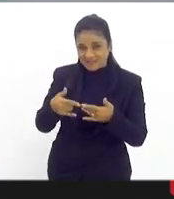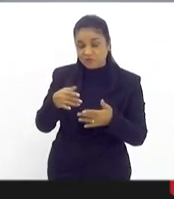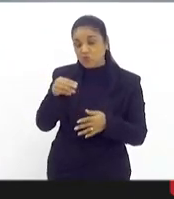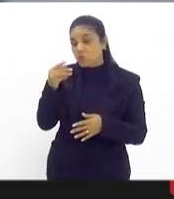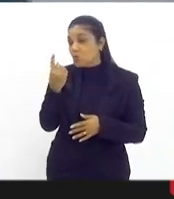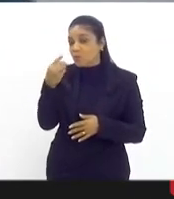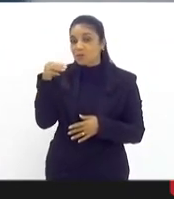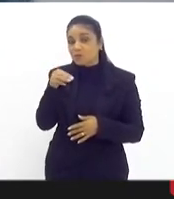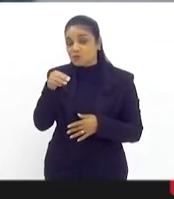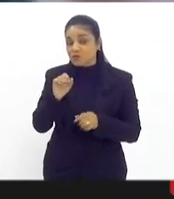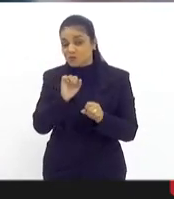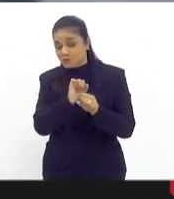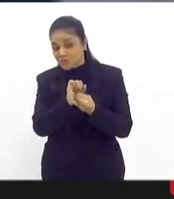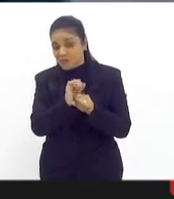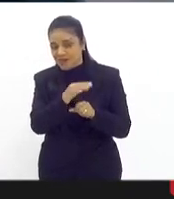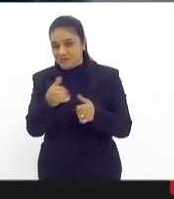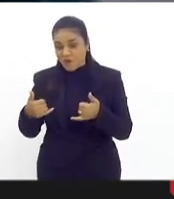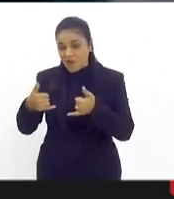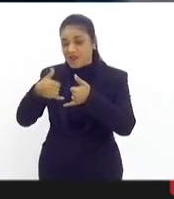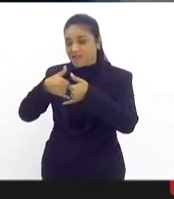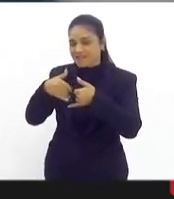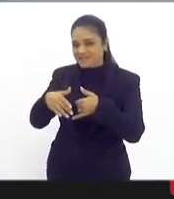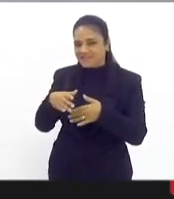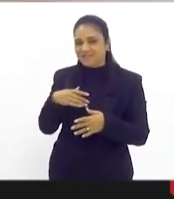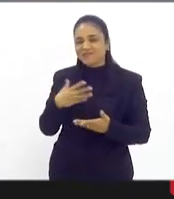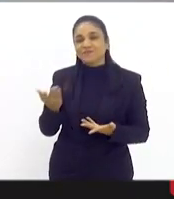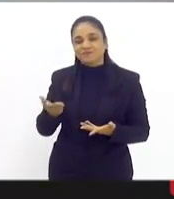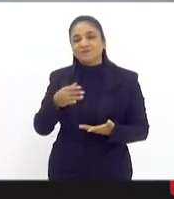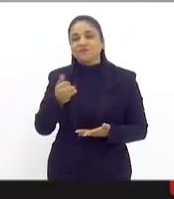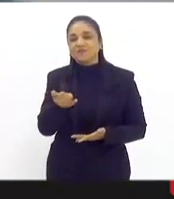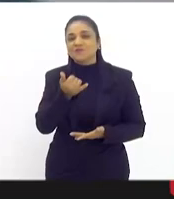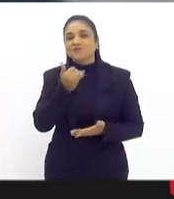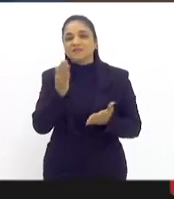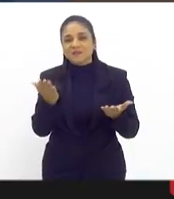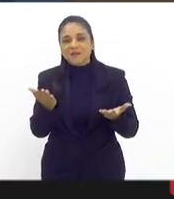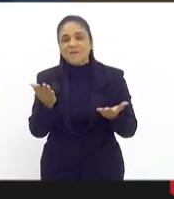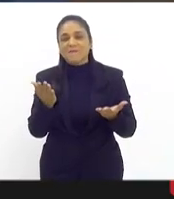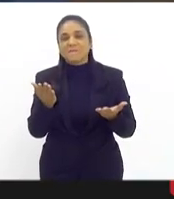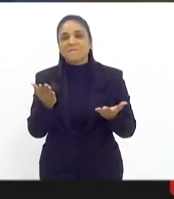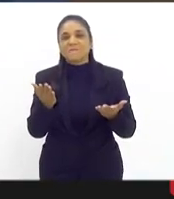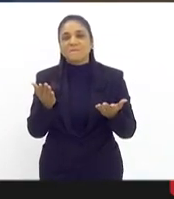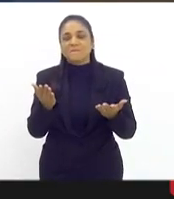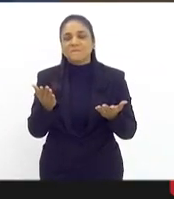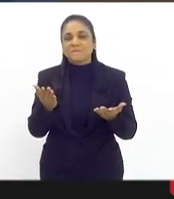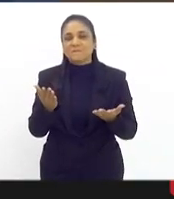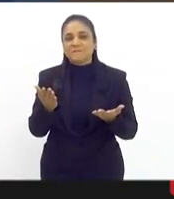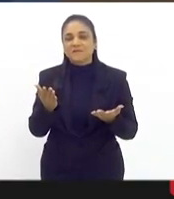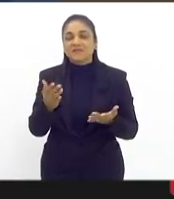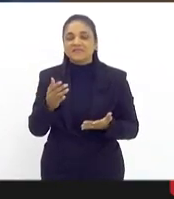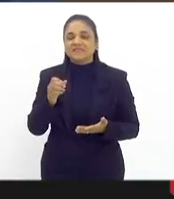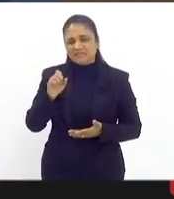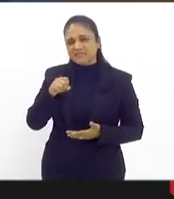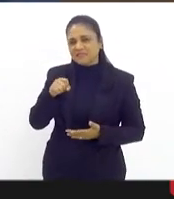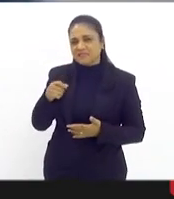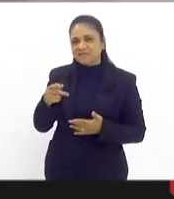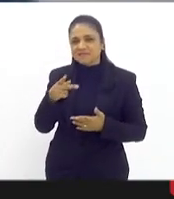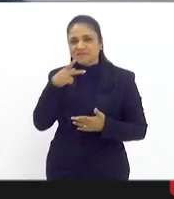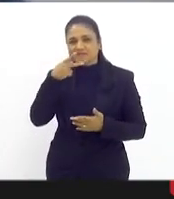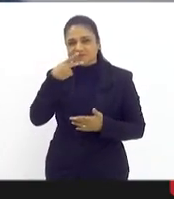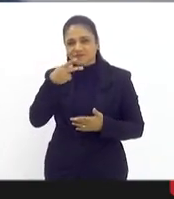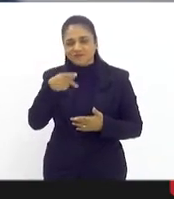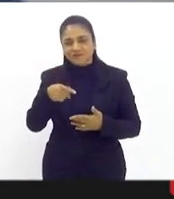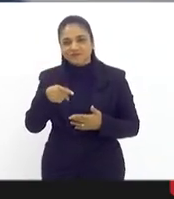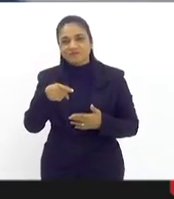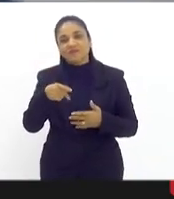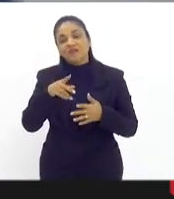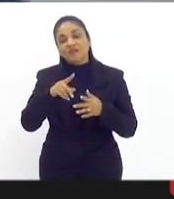só. Tô com o deputado Mink. Eu estava querendo falar aqui. Mas então, olha, depois... Sim, fala. Depois dessa tua